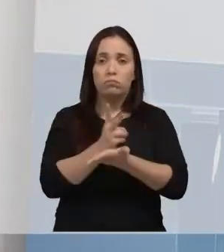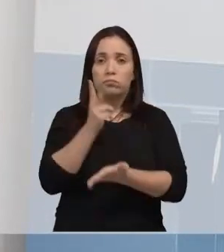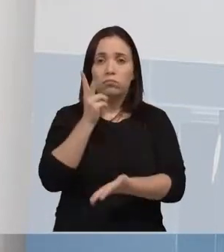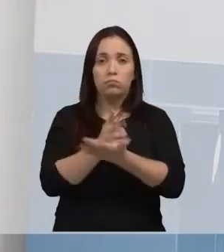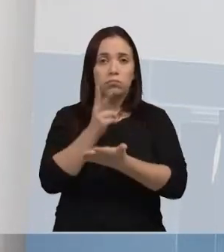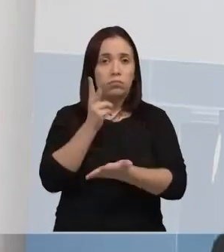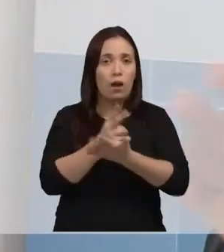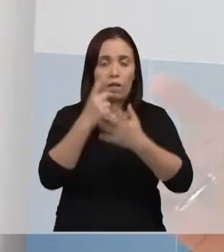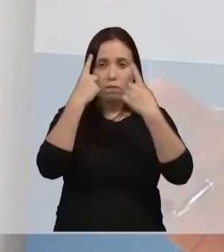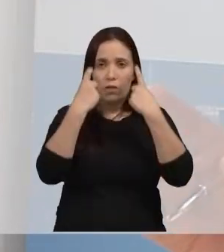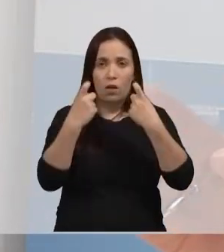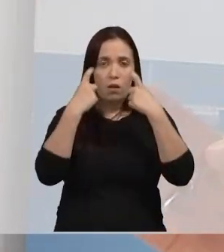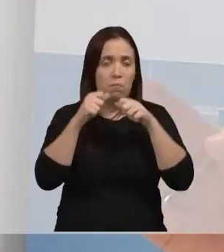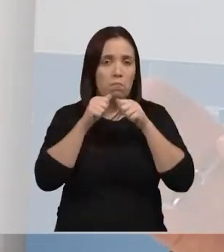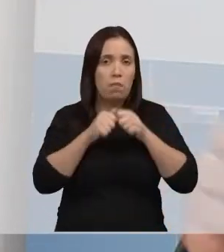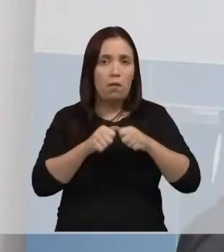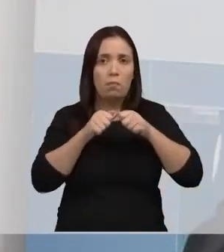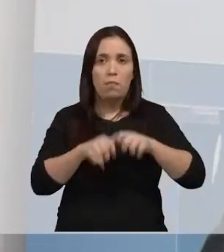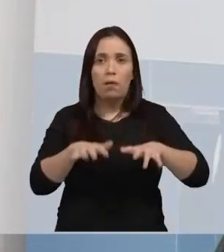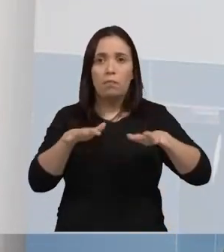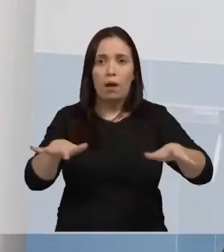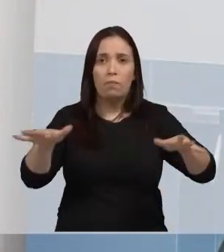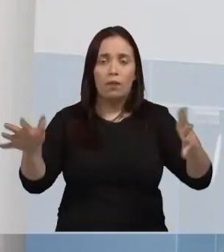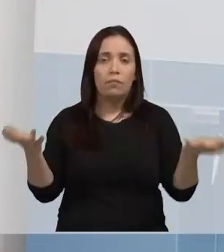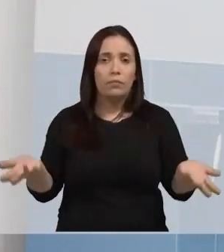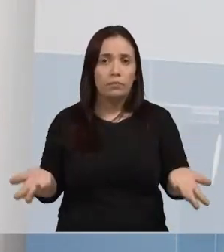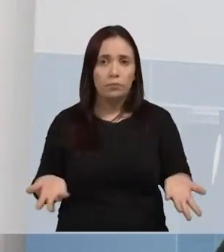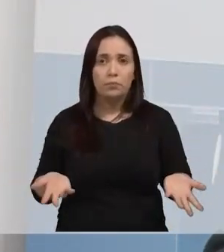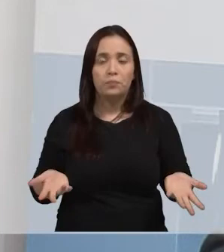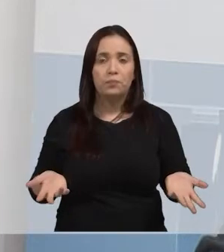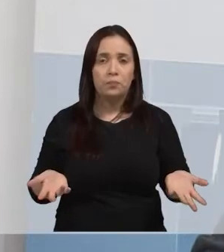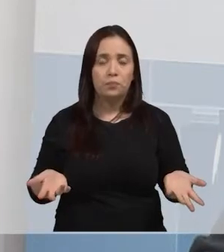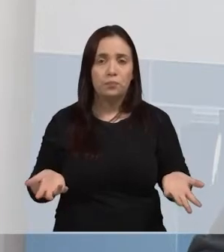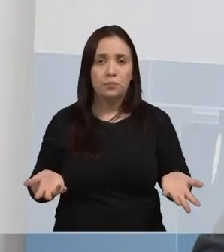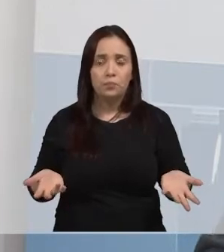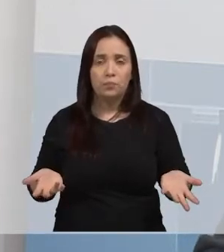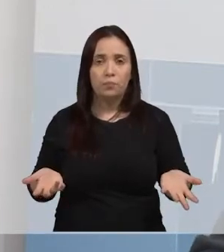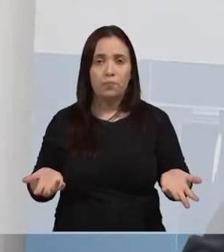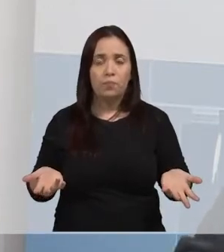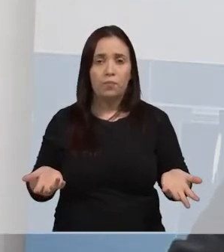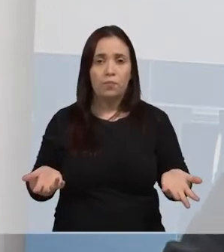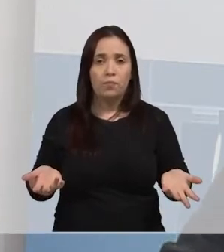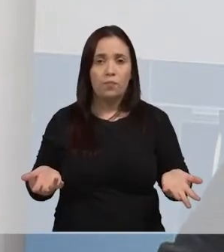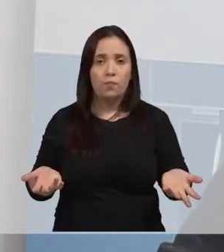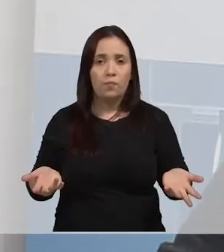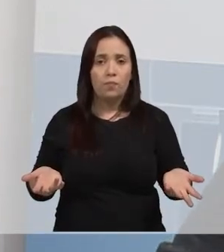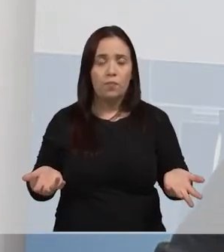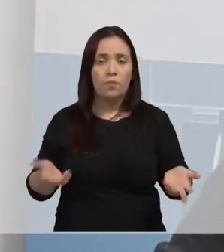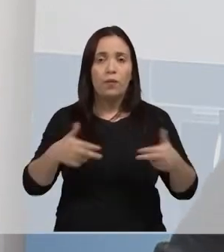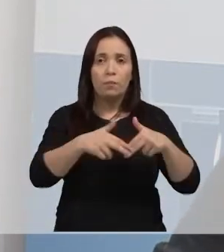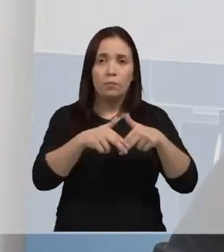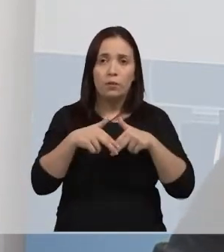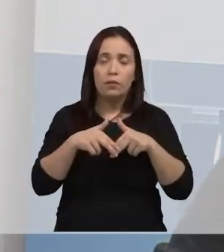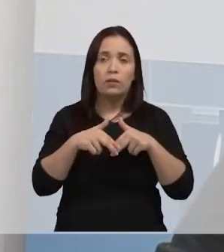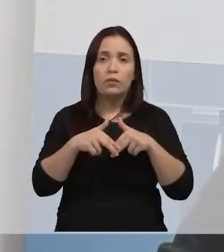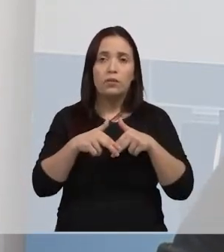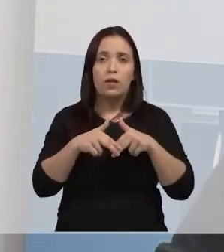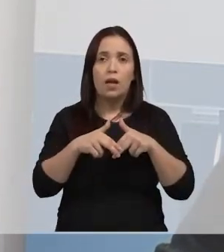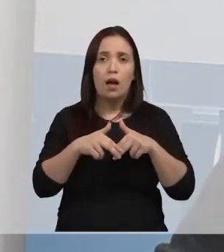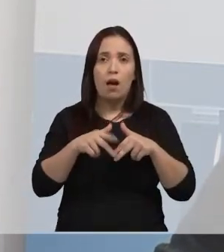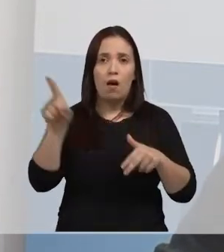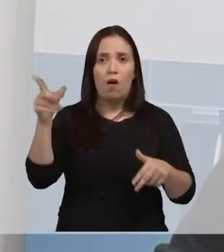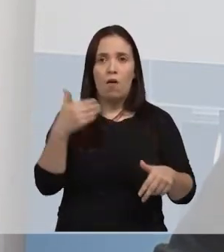são Eu não diferentes. estou dizendo que o governador Cid Gomes não tinha vontade de fazer, não. Tinha. Não estou dizendo que o projeto dele não era sincero, não era. Só que ele